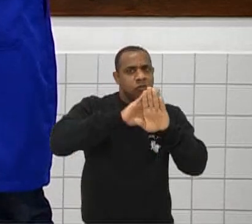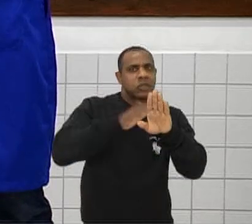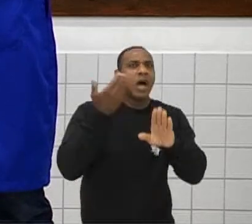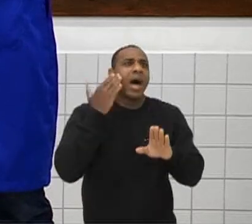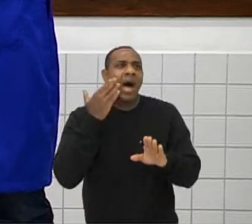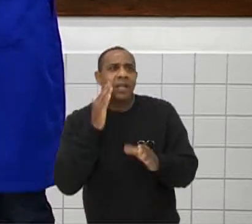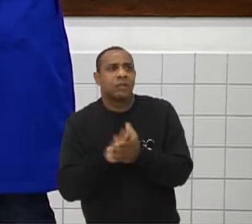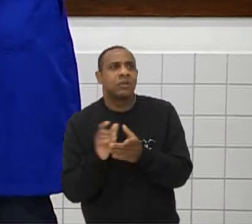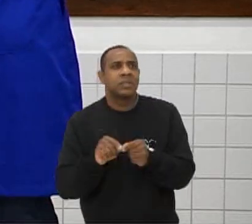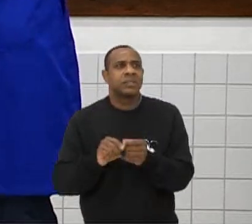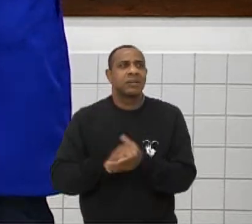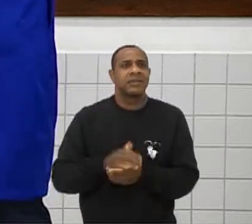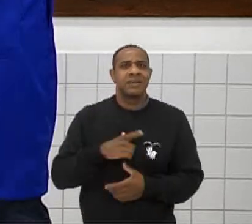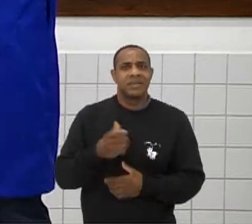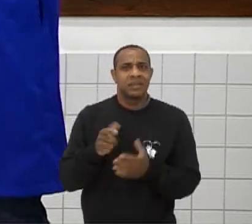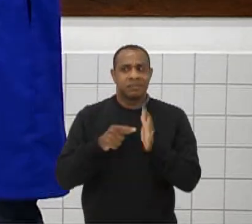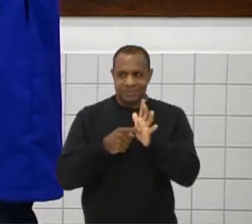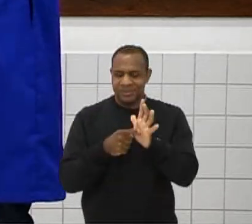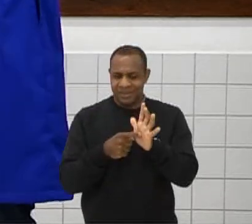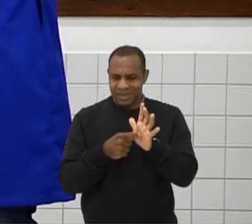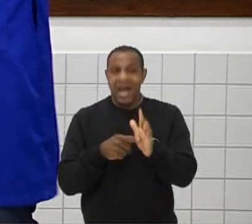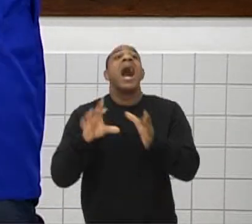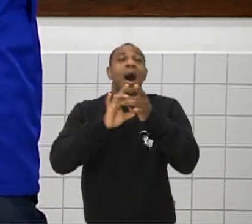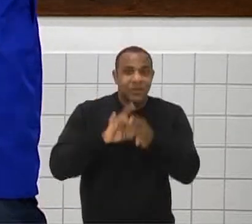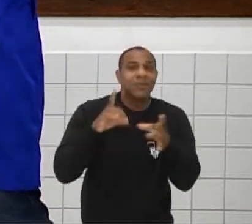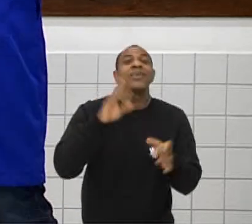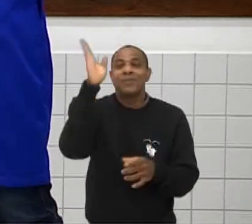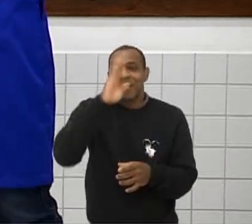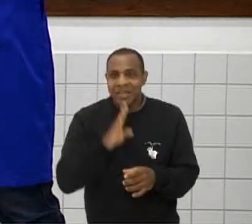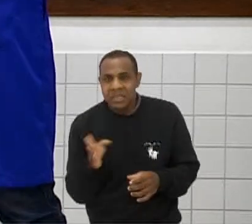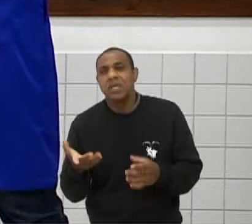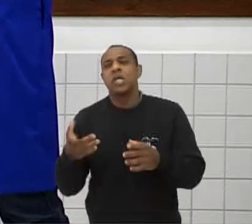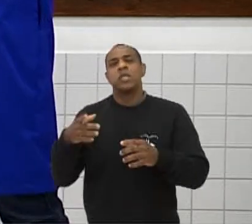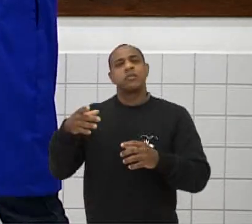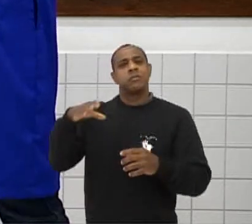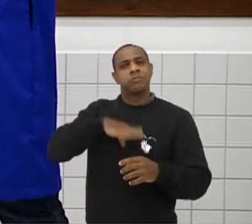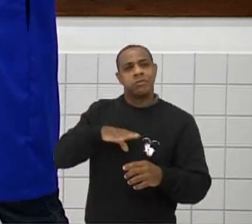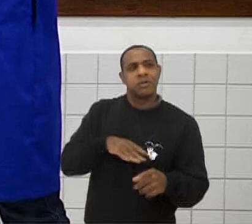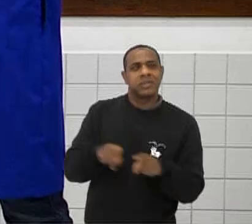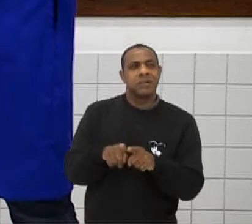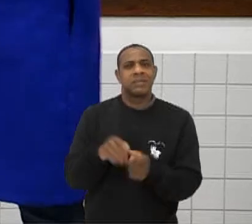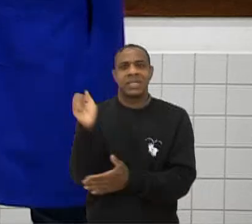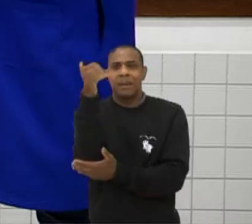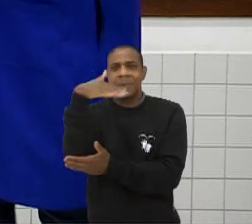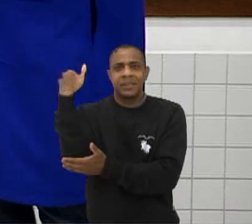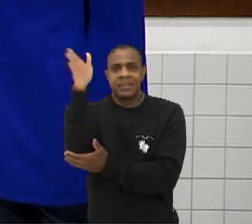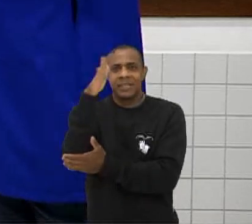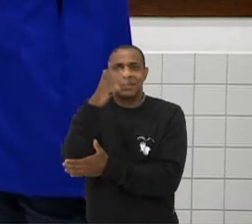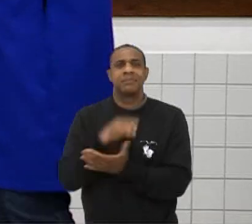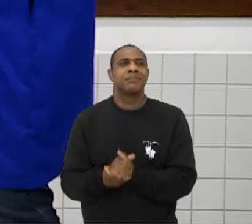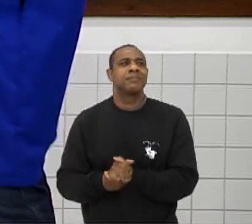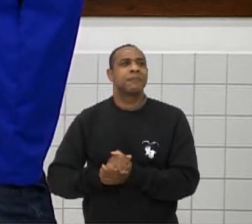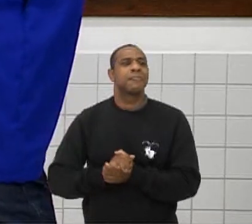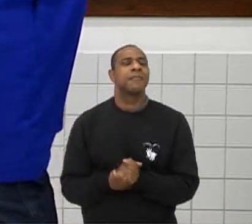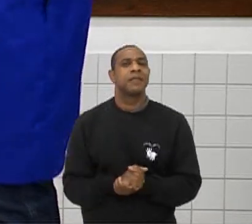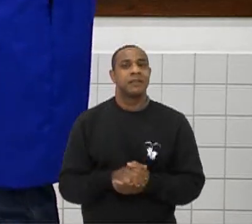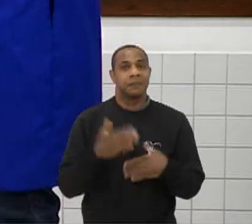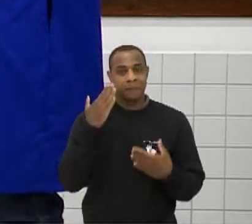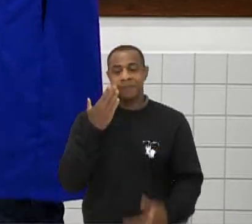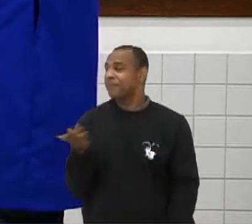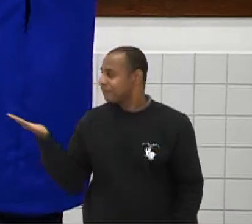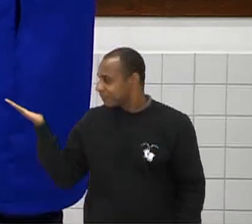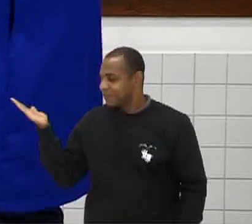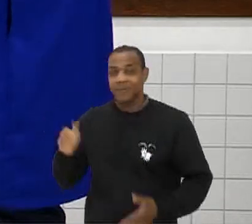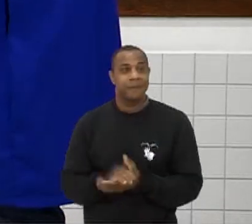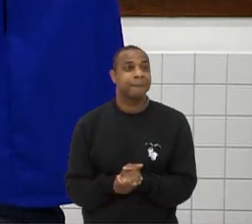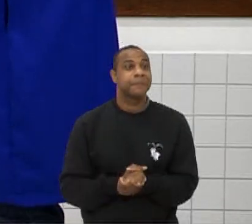de armas de Portugal. Então aqui, a união mesmo de Brasil, Portugal, nessa bandeira toda aí, Rodrigo. Certo.